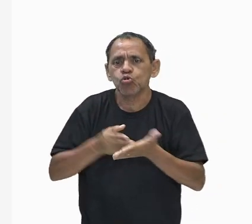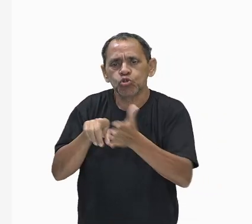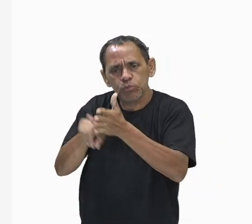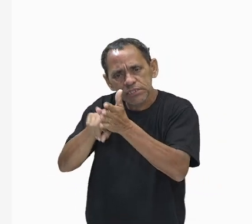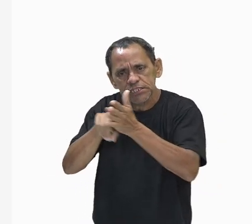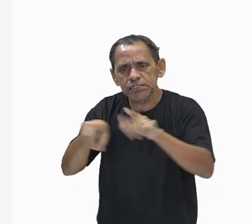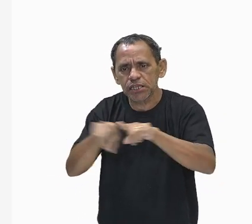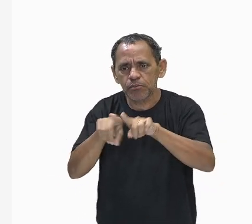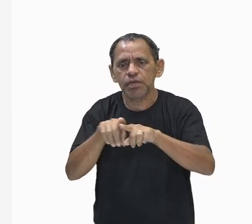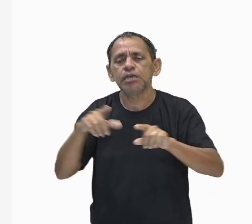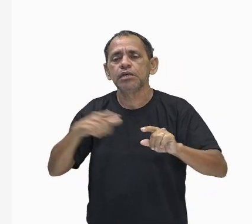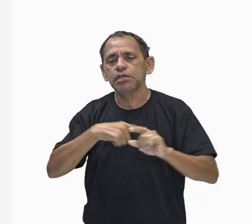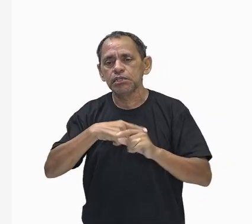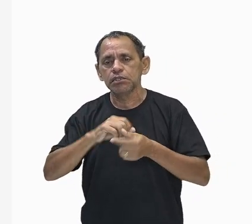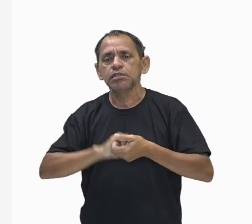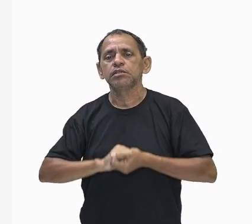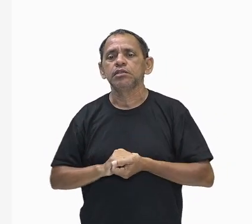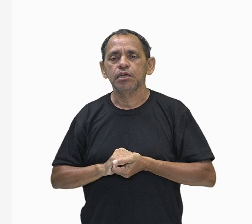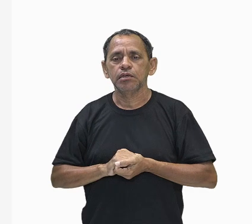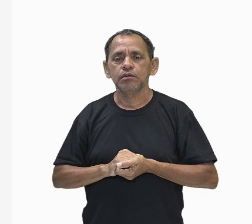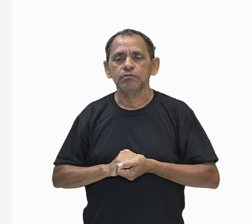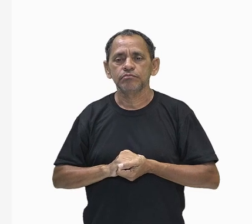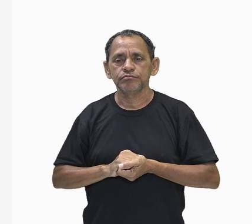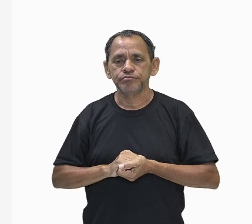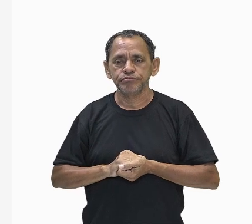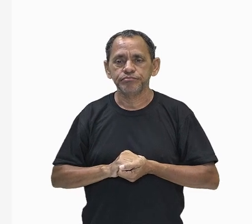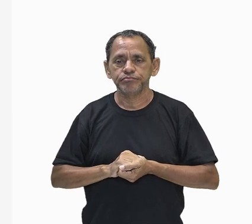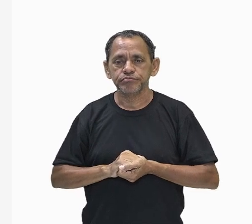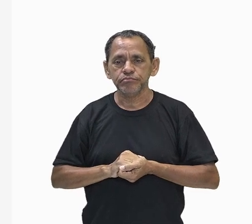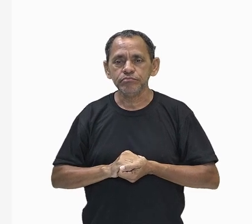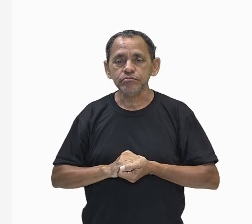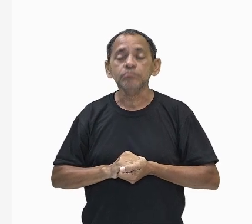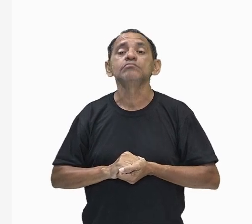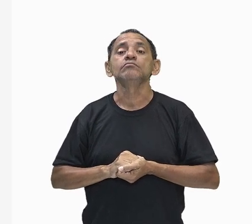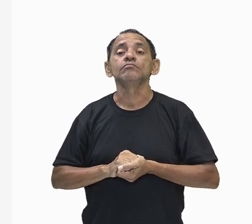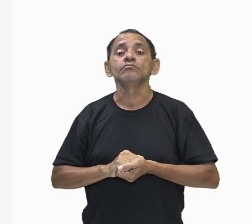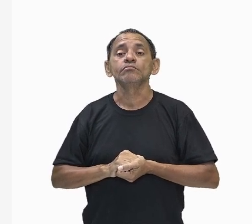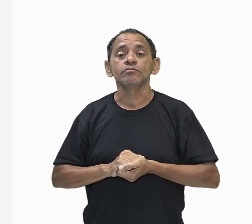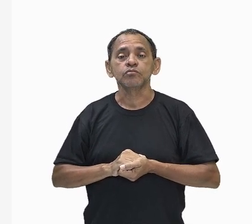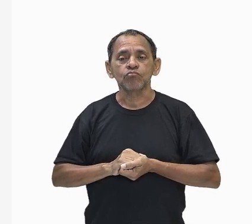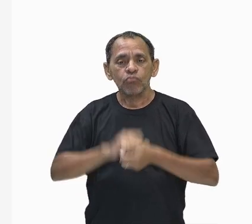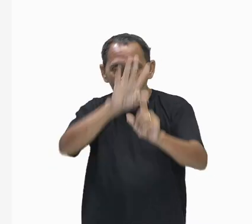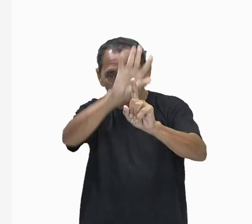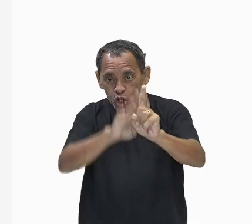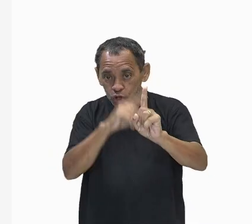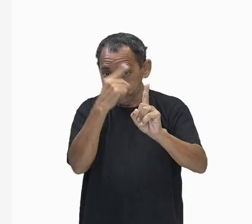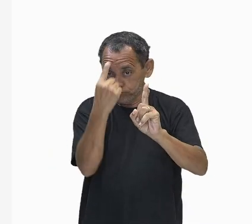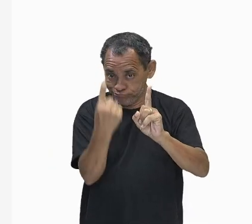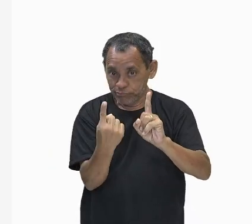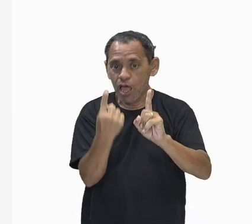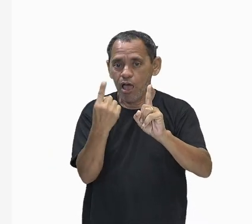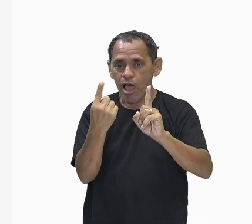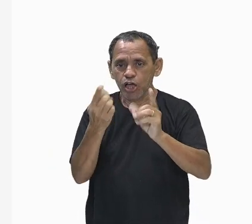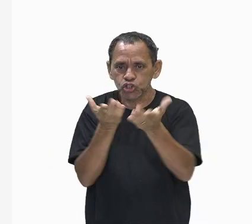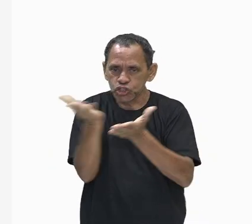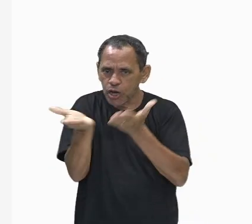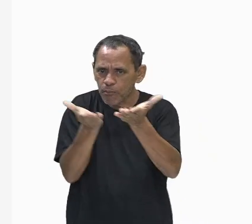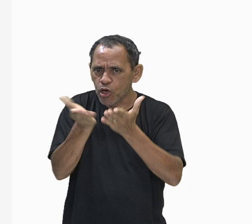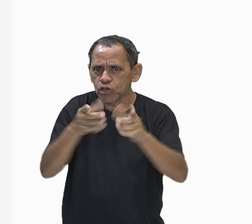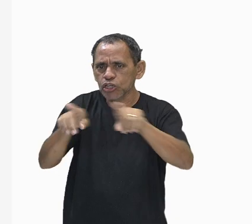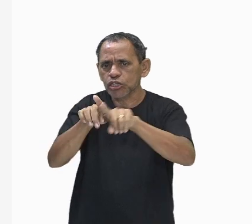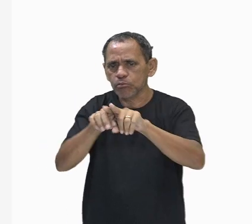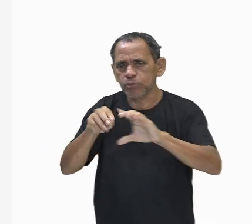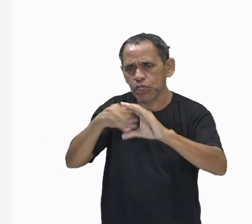de clonagem. E a clonagem terapêutica, que é uma outra aplicação, que é a criação de células-tronco para tratamento